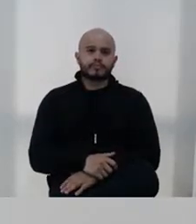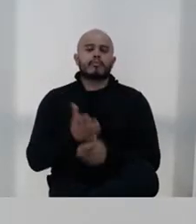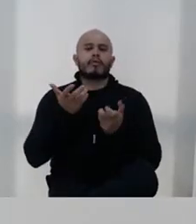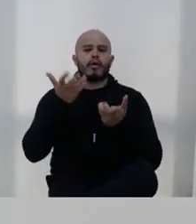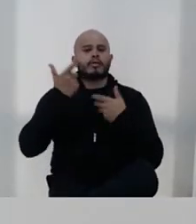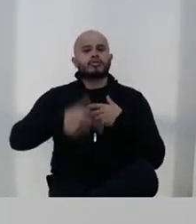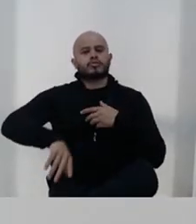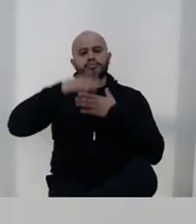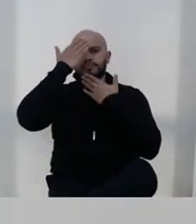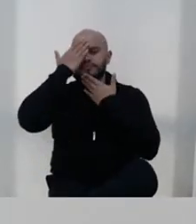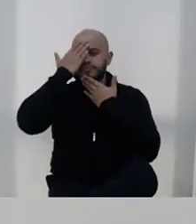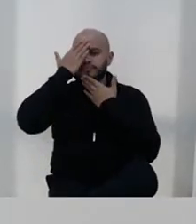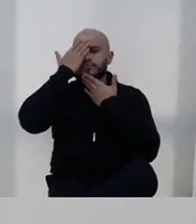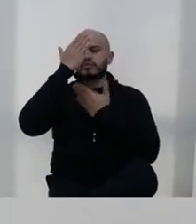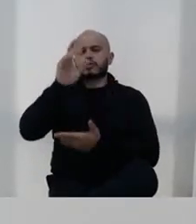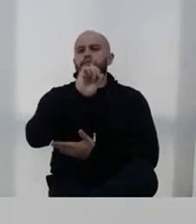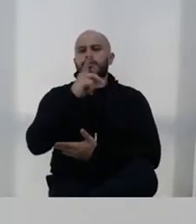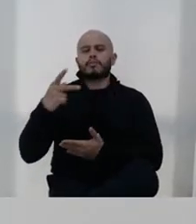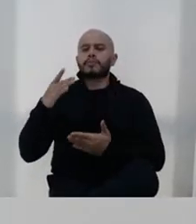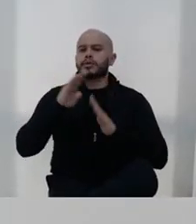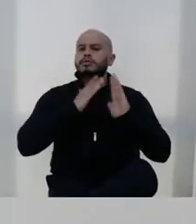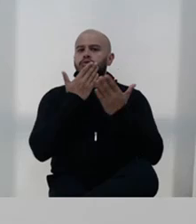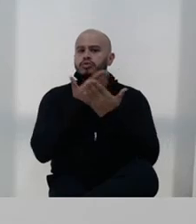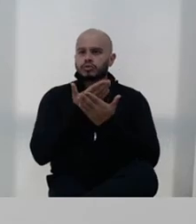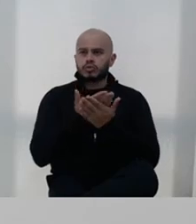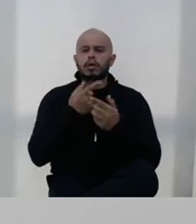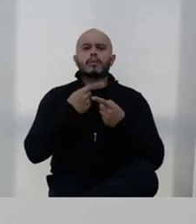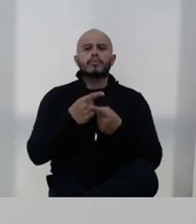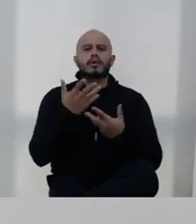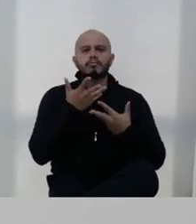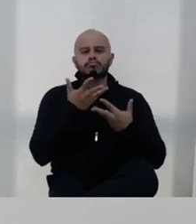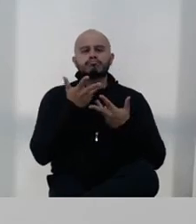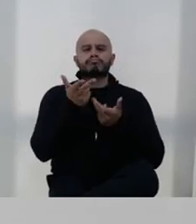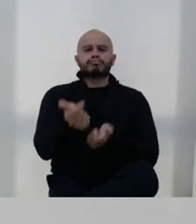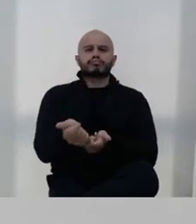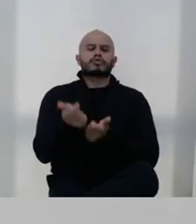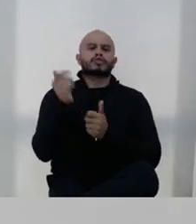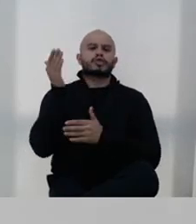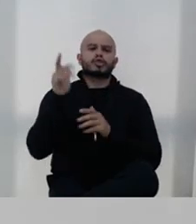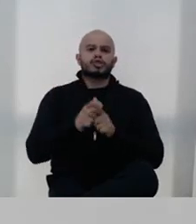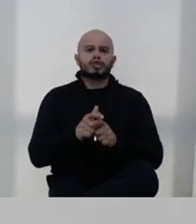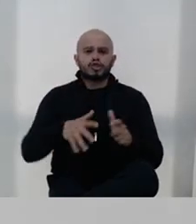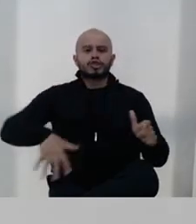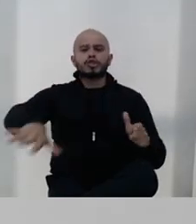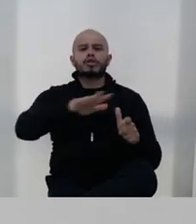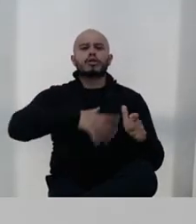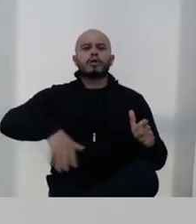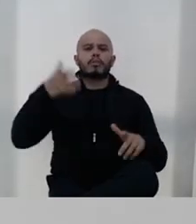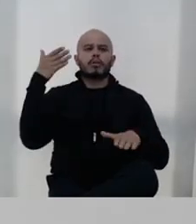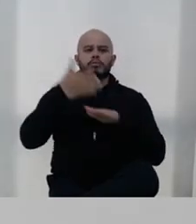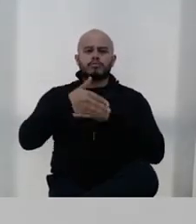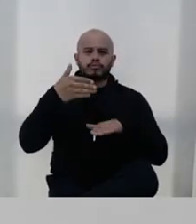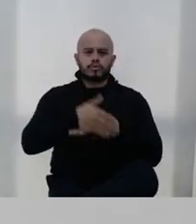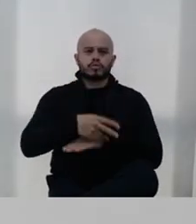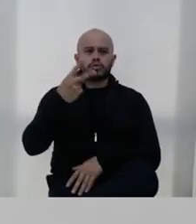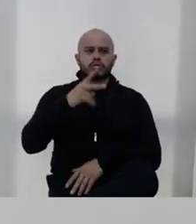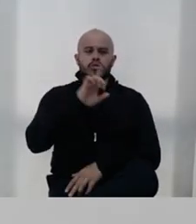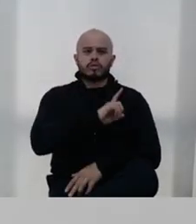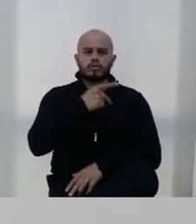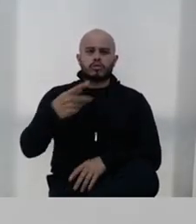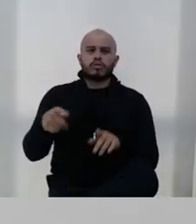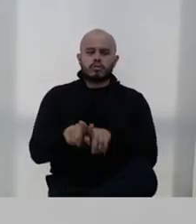da Defensoria Pública pela gentileza e o convite à Defensoria Pública Geral para a participação. Estive acompanhada do segundo subdefensor público geral